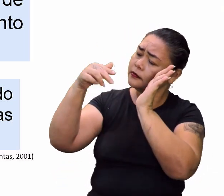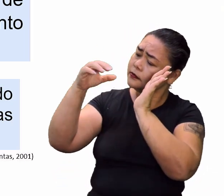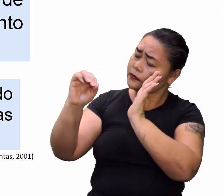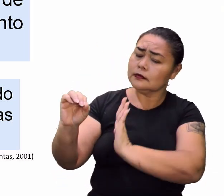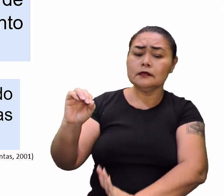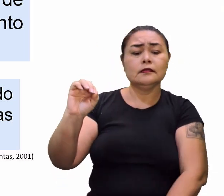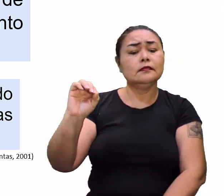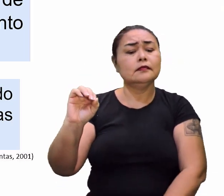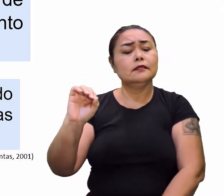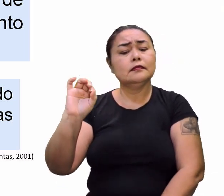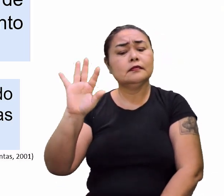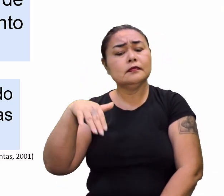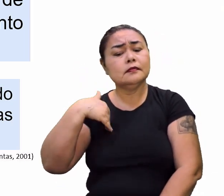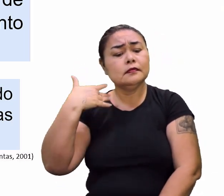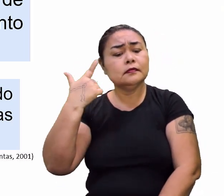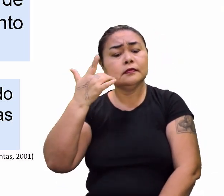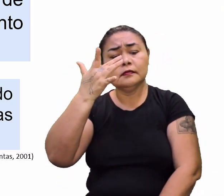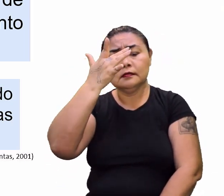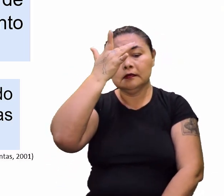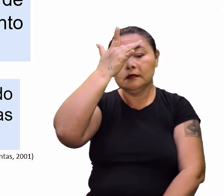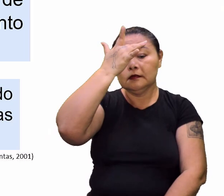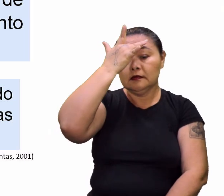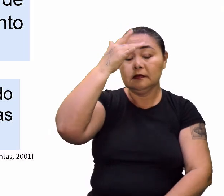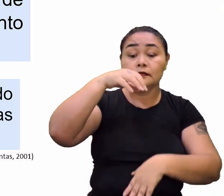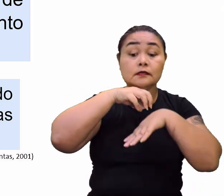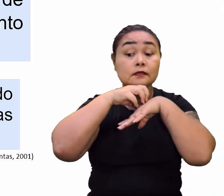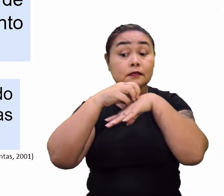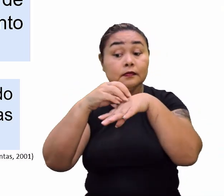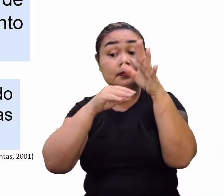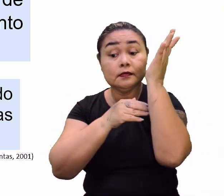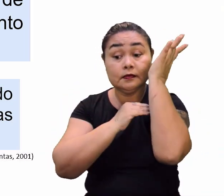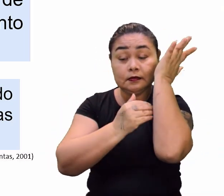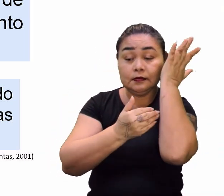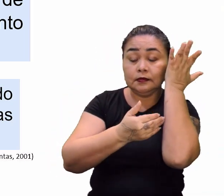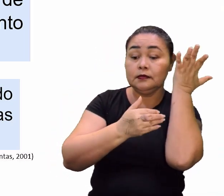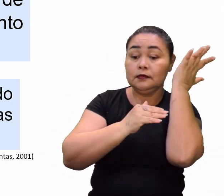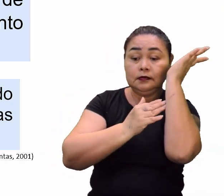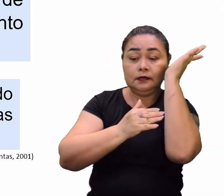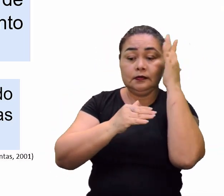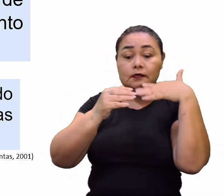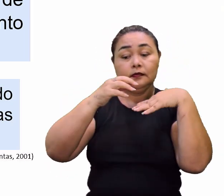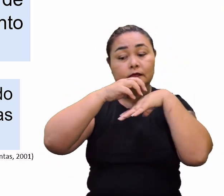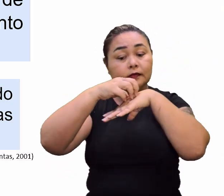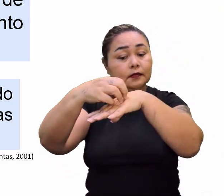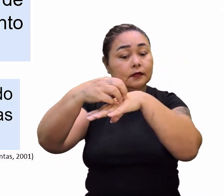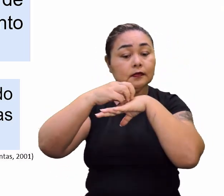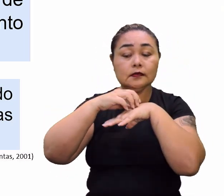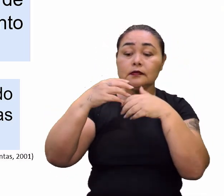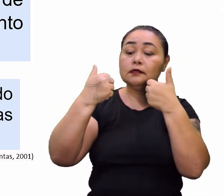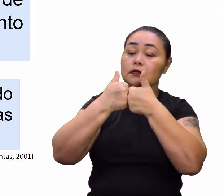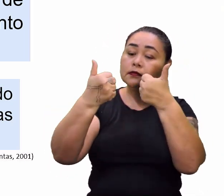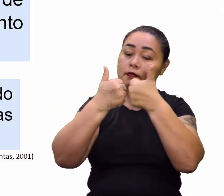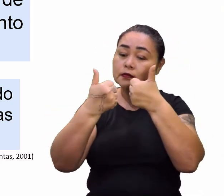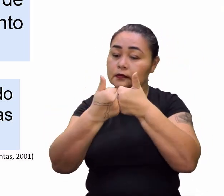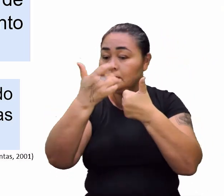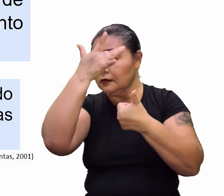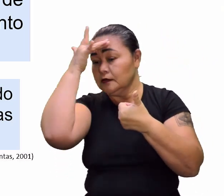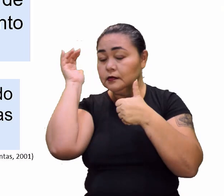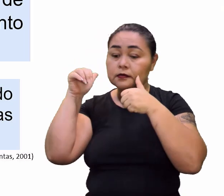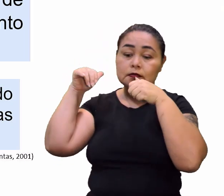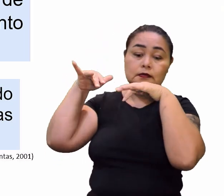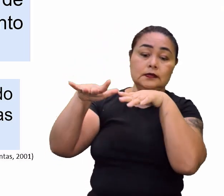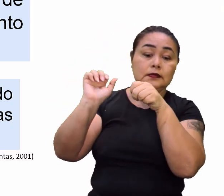70, o alto tráfego de transporte de madeiras, madeireiras, né? Migração, ônibus, a situação